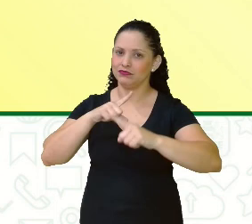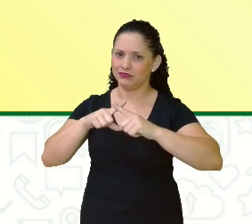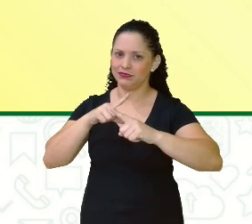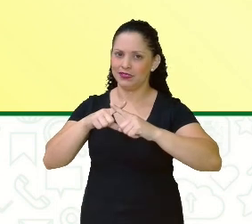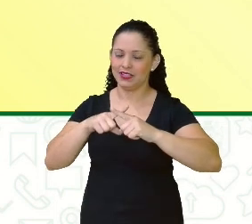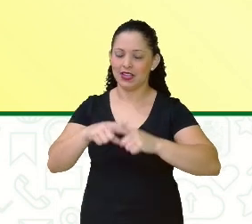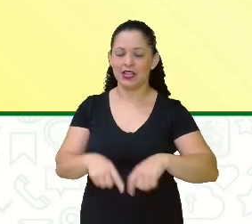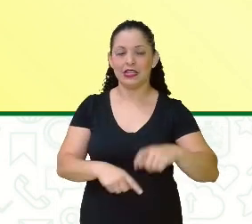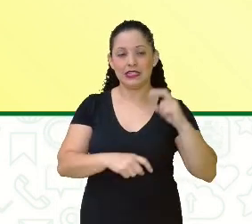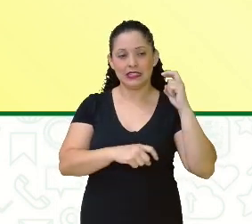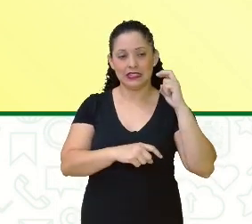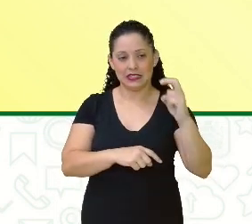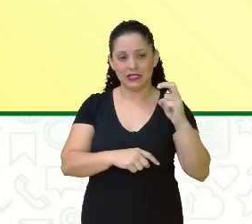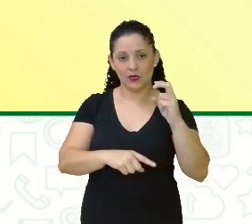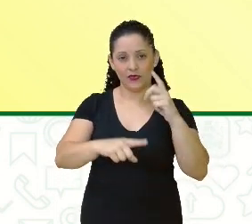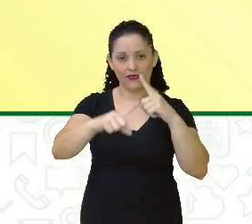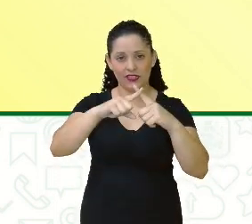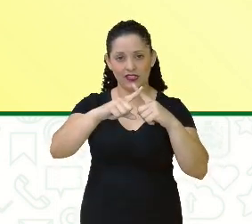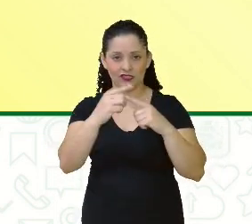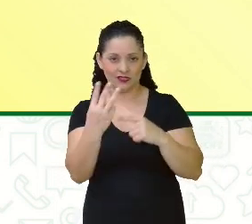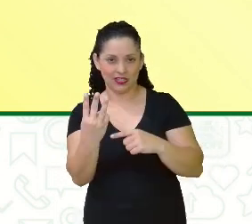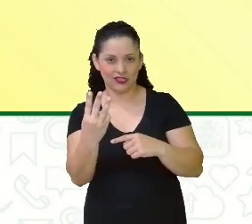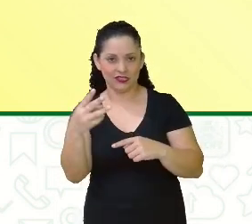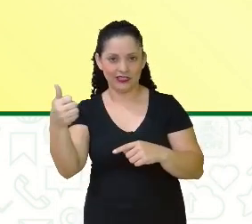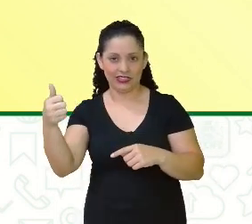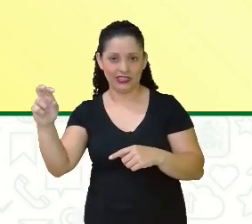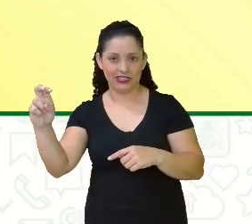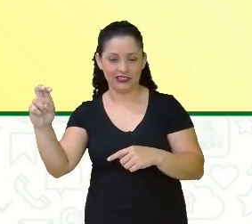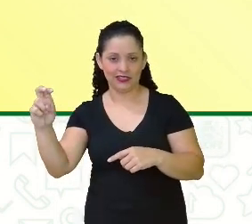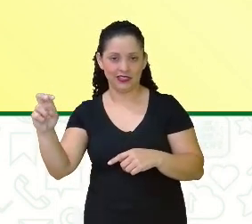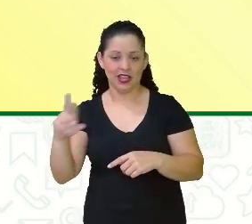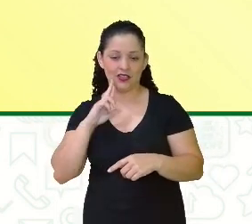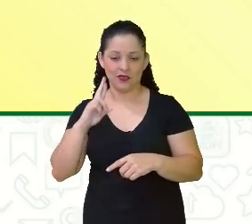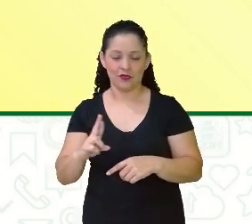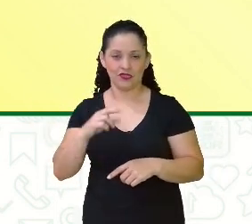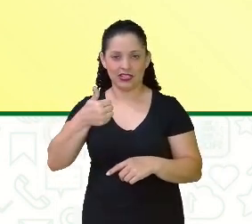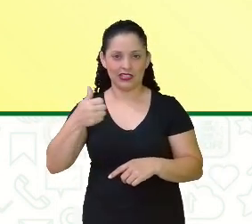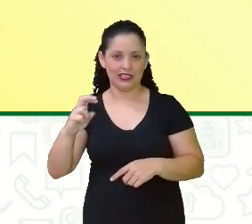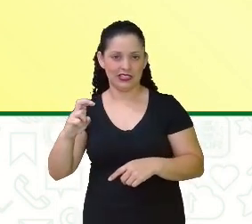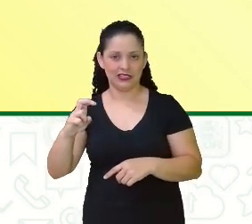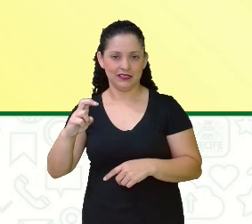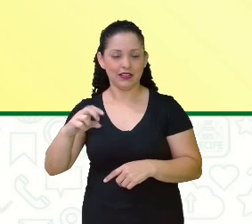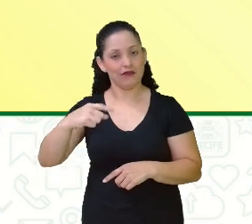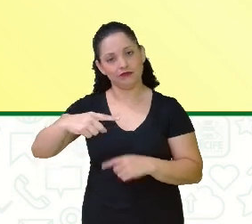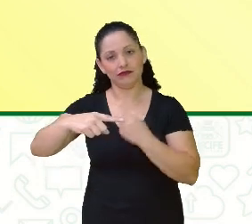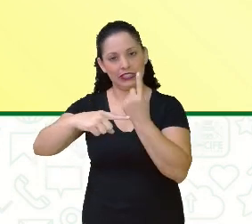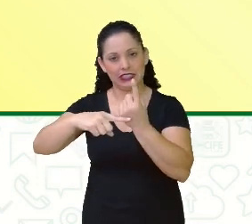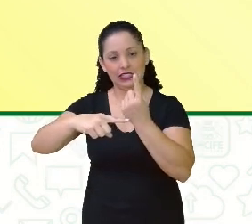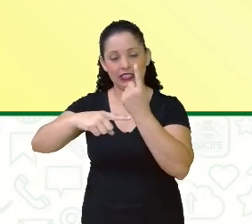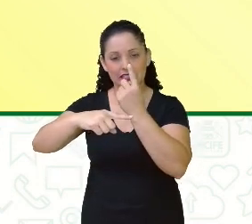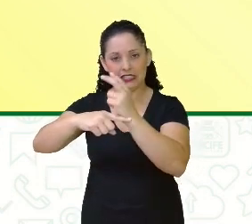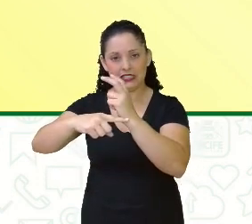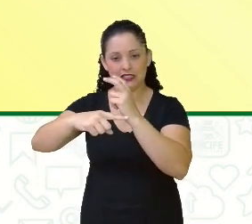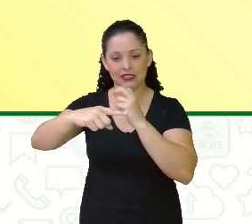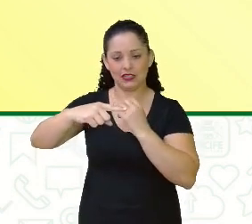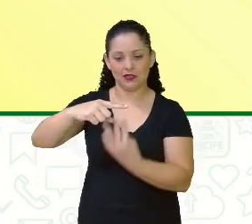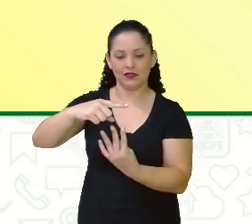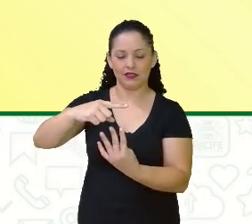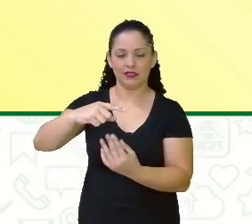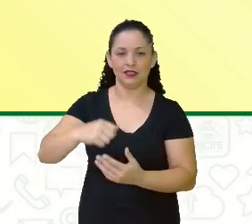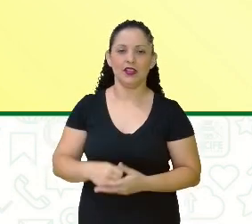3, que vai dar 15, e o resultado vai ser 15/4, certo? Mas eu também posso somar,